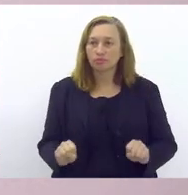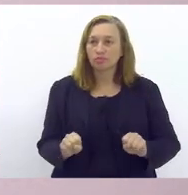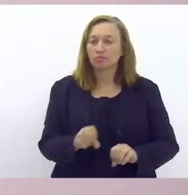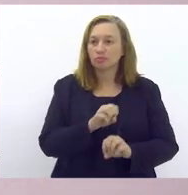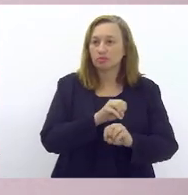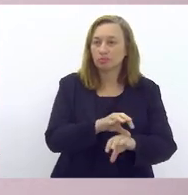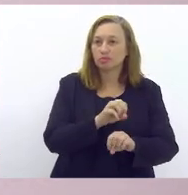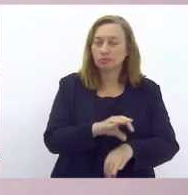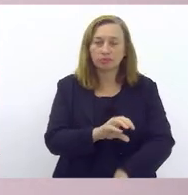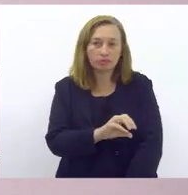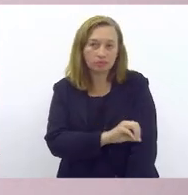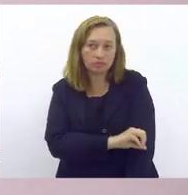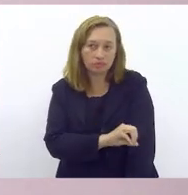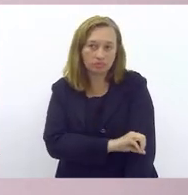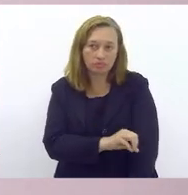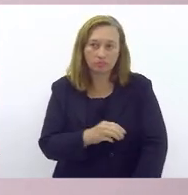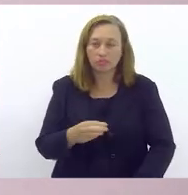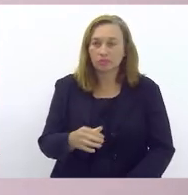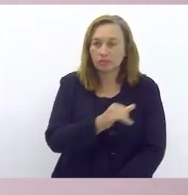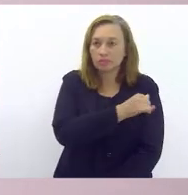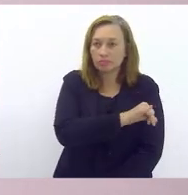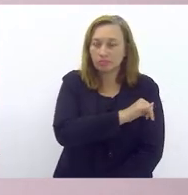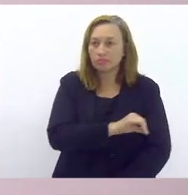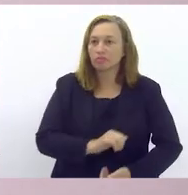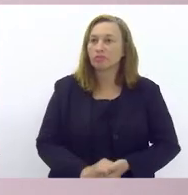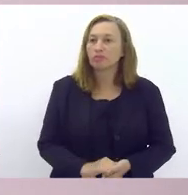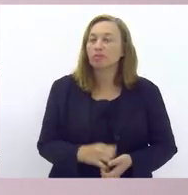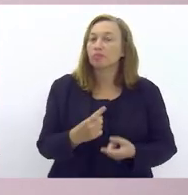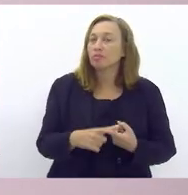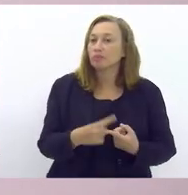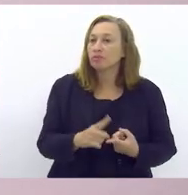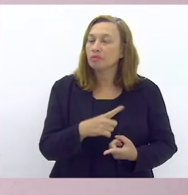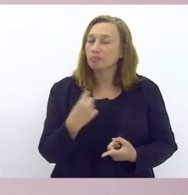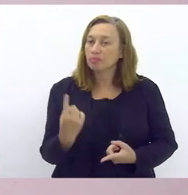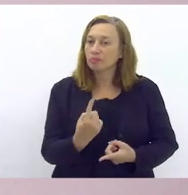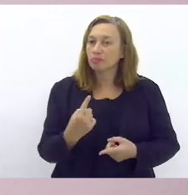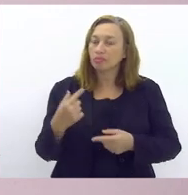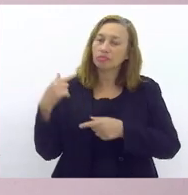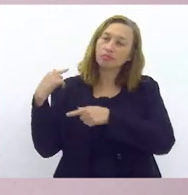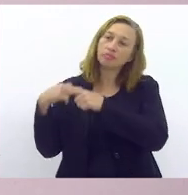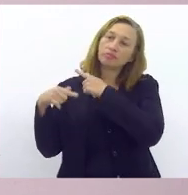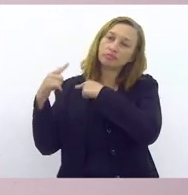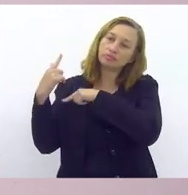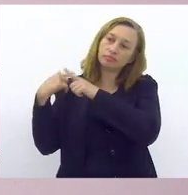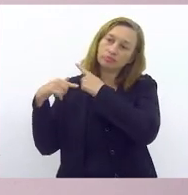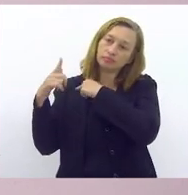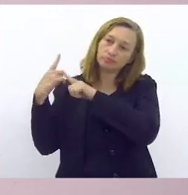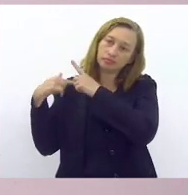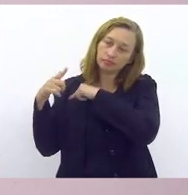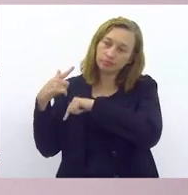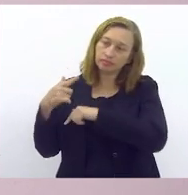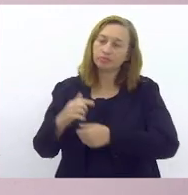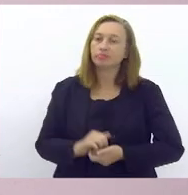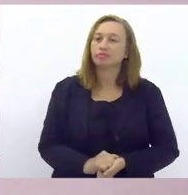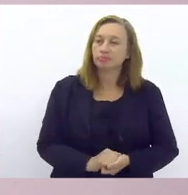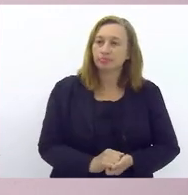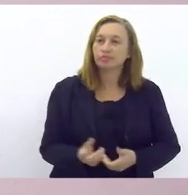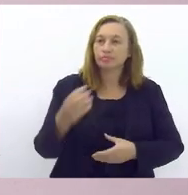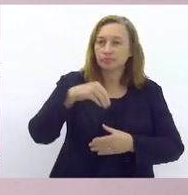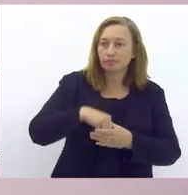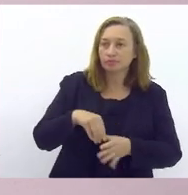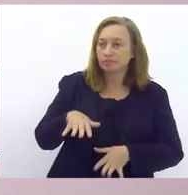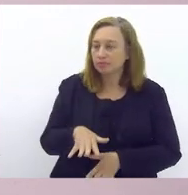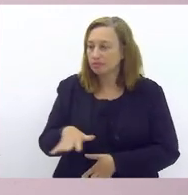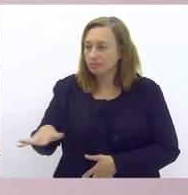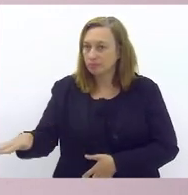educação infantil no município do Rio de Janeiro. Porque foram nossas ancestrais, foram nossas matriarcas dentro da